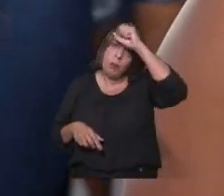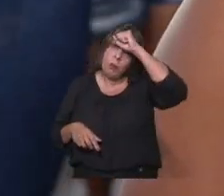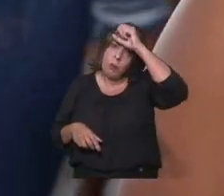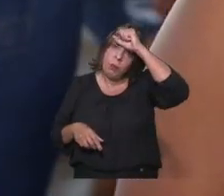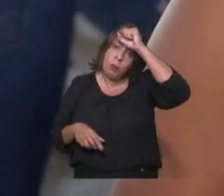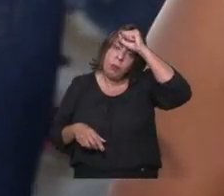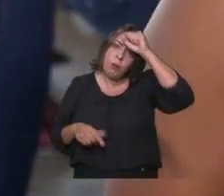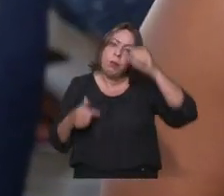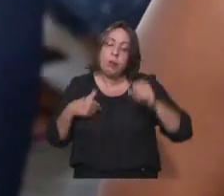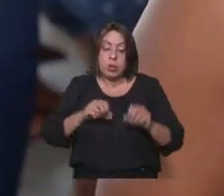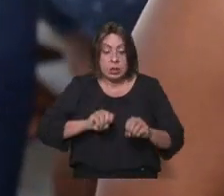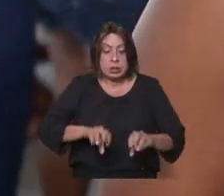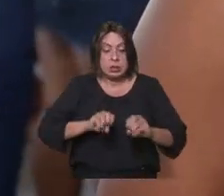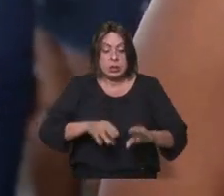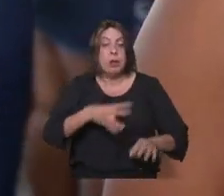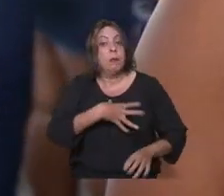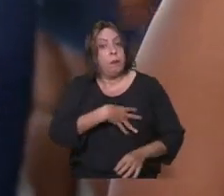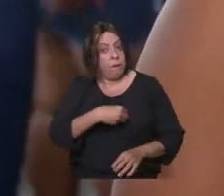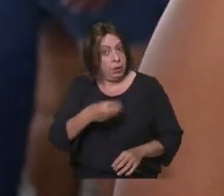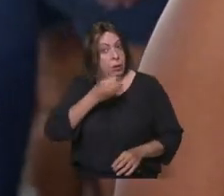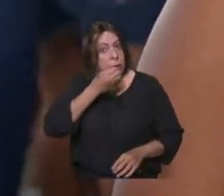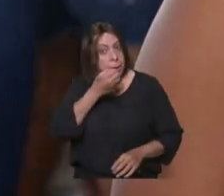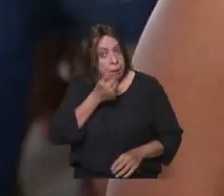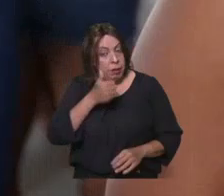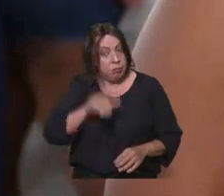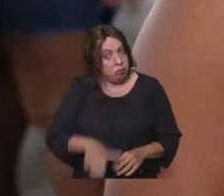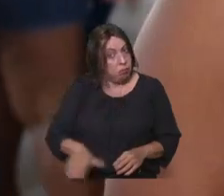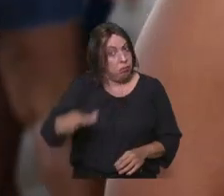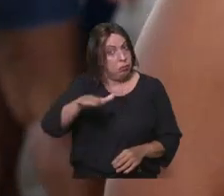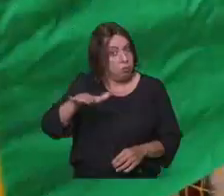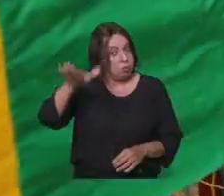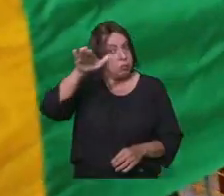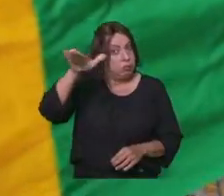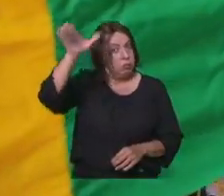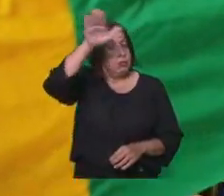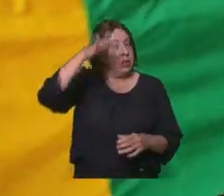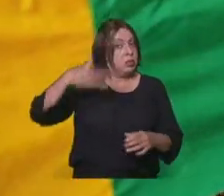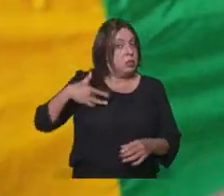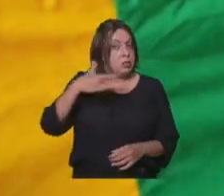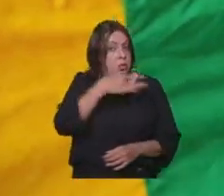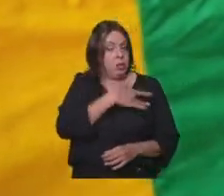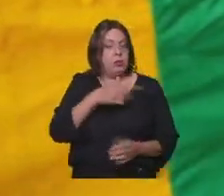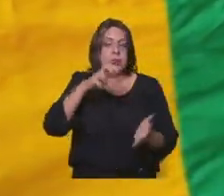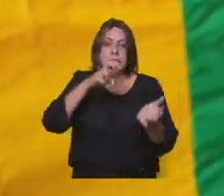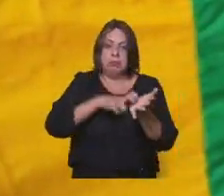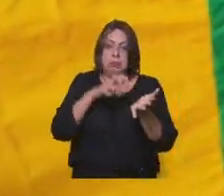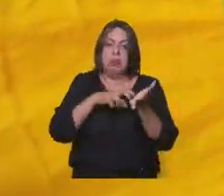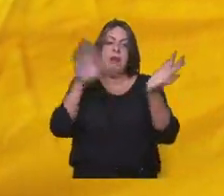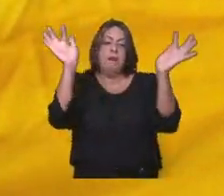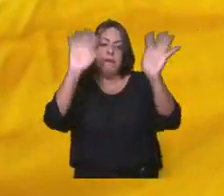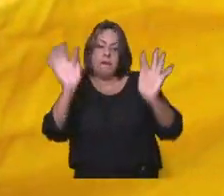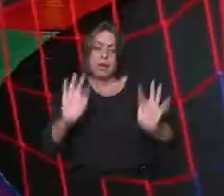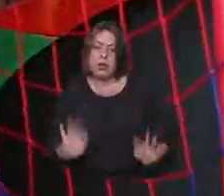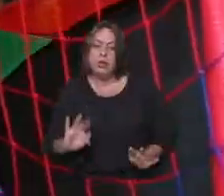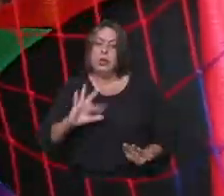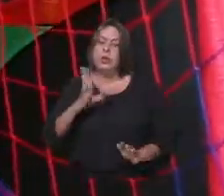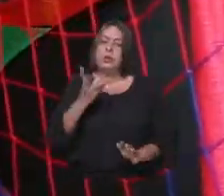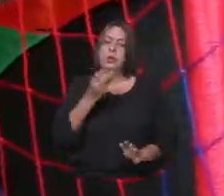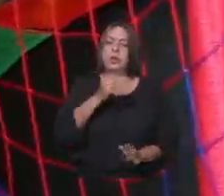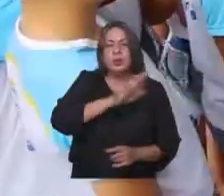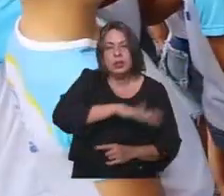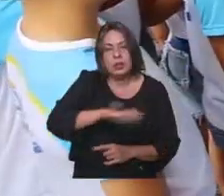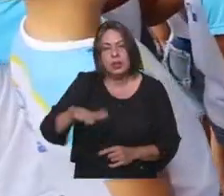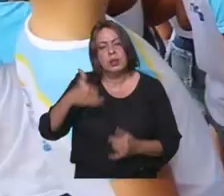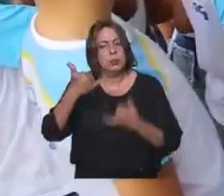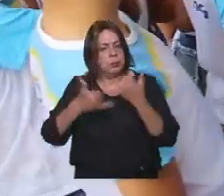eu ensinar meus filhos muito bem, para eles crescerem com saúde. Uma manhã feliz para todas as crianças que